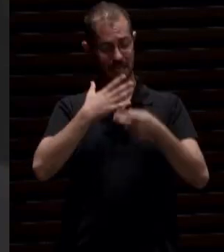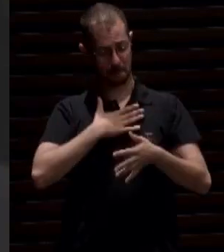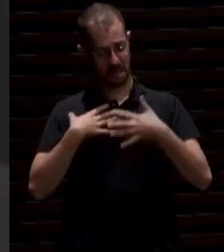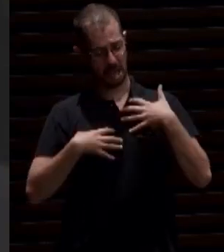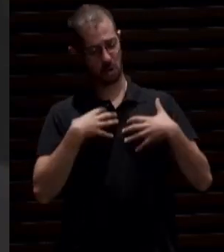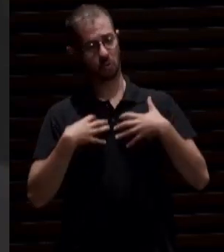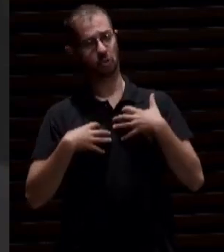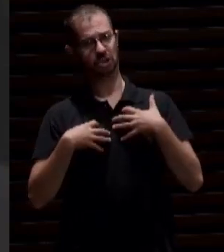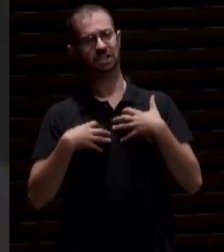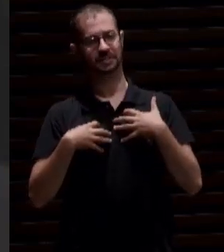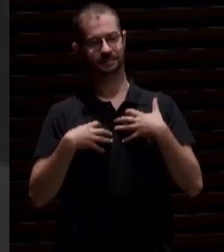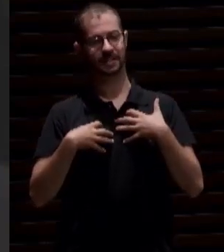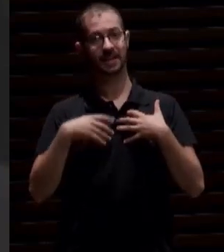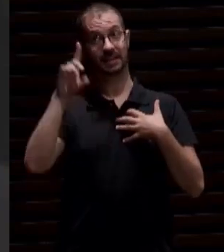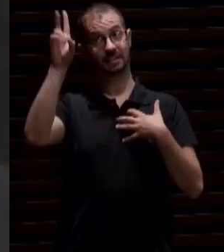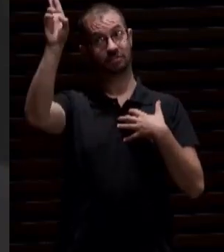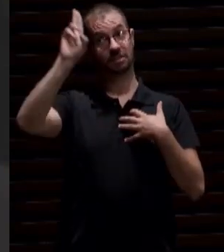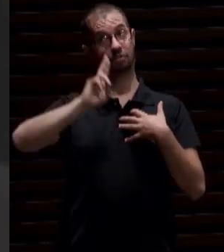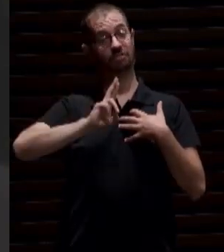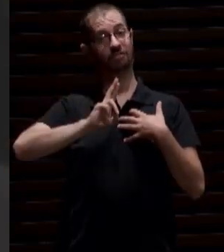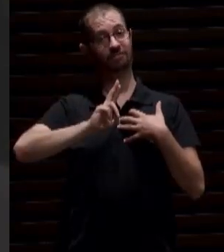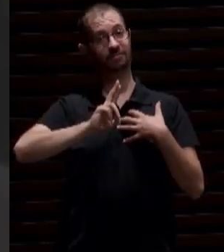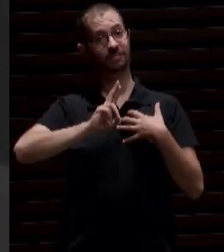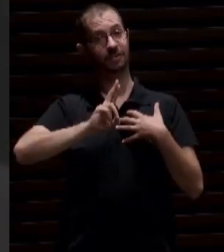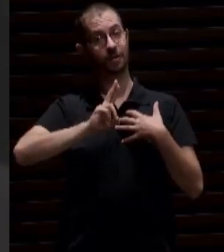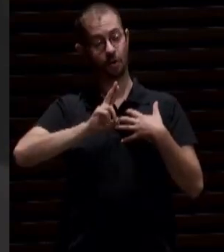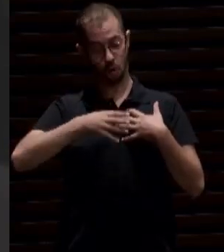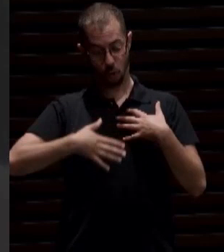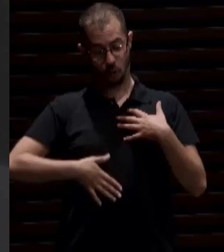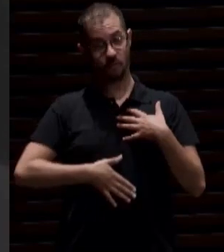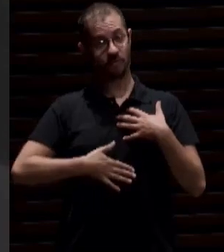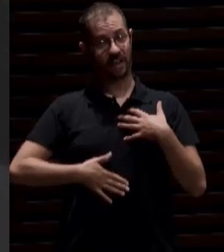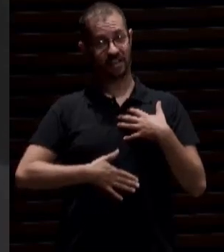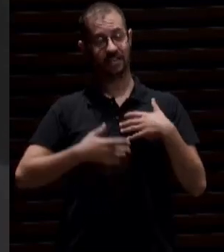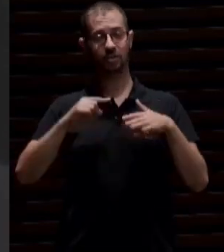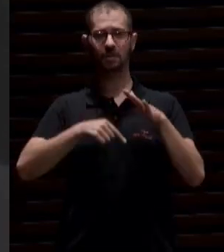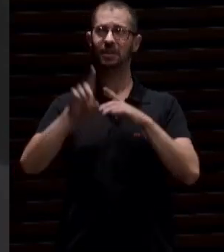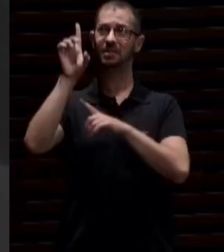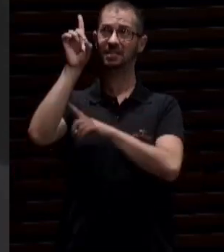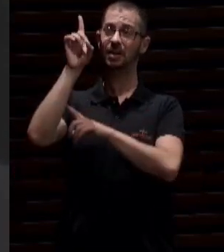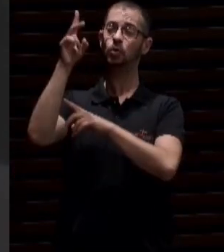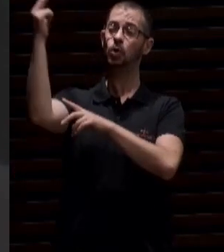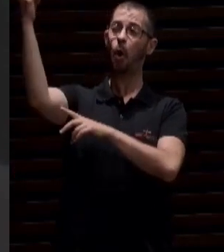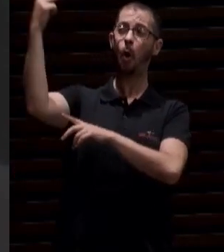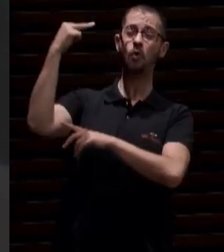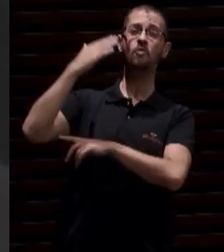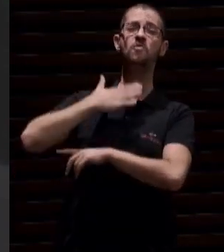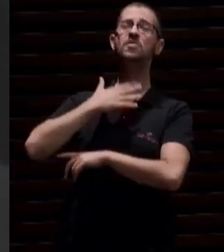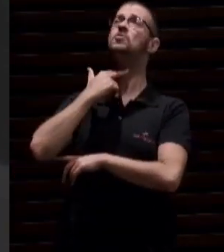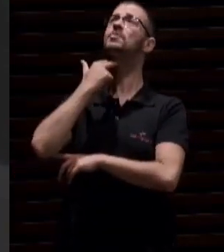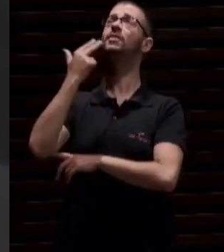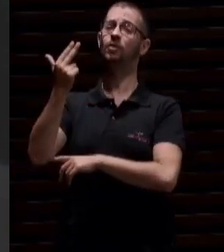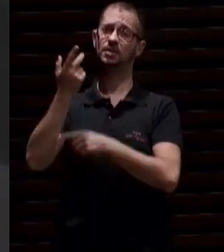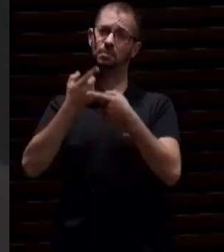clamei ao Senhor, e ele me respondeu. Do ventre do abismo gritei. E tu ouviste a minha voz, pois me